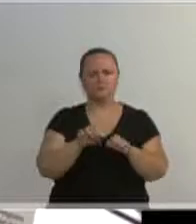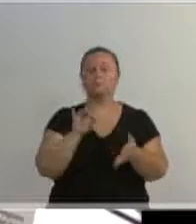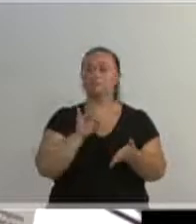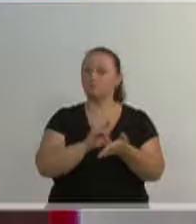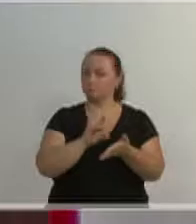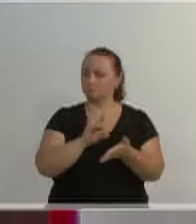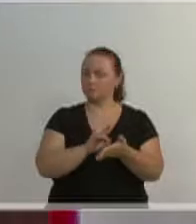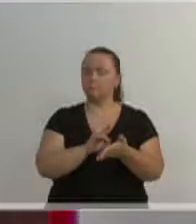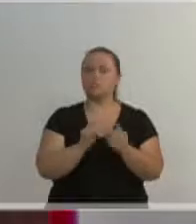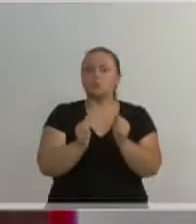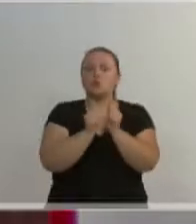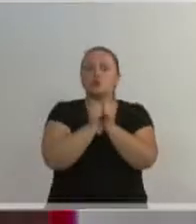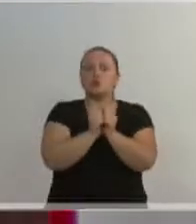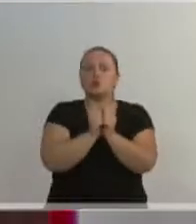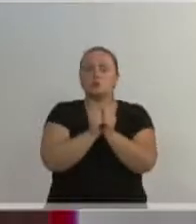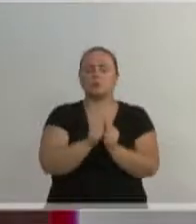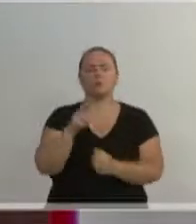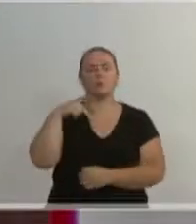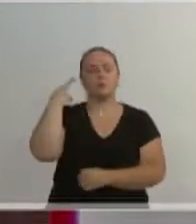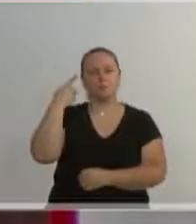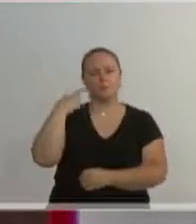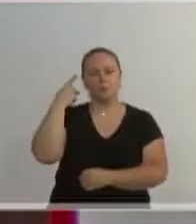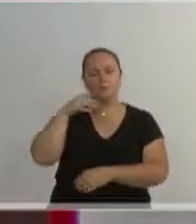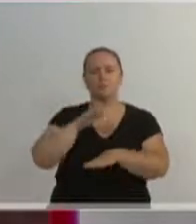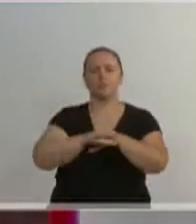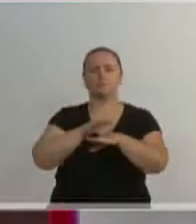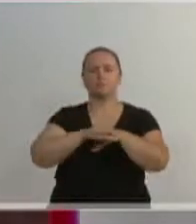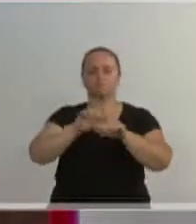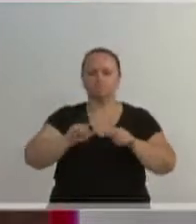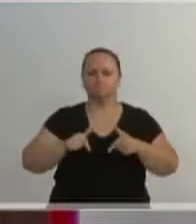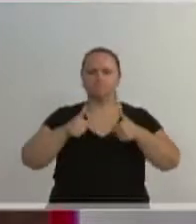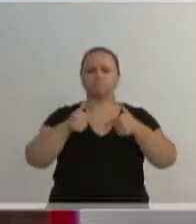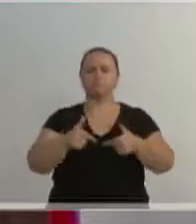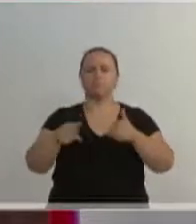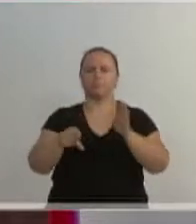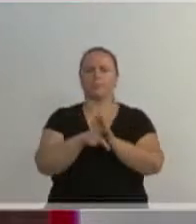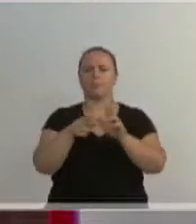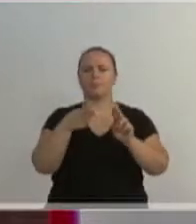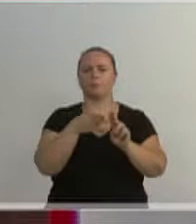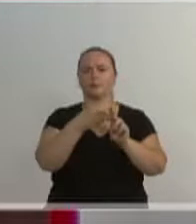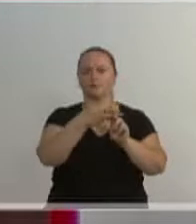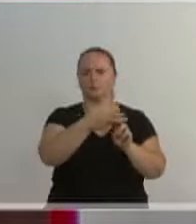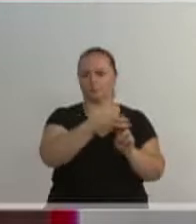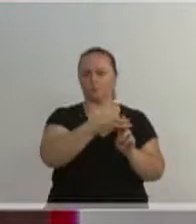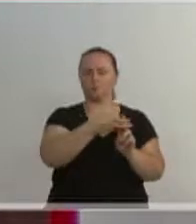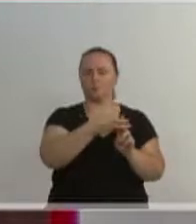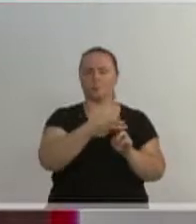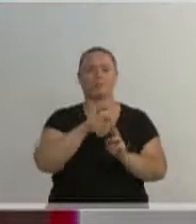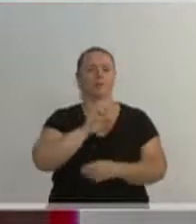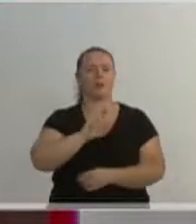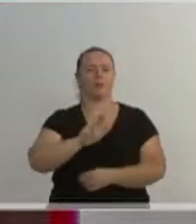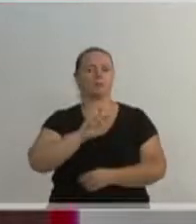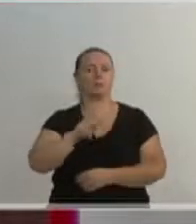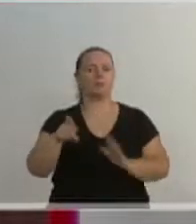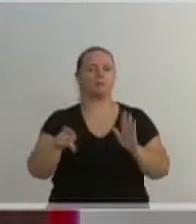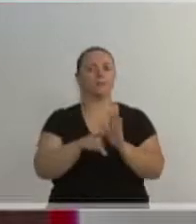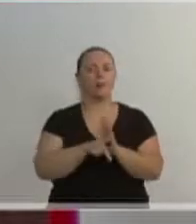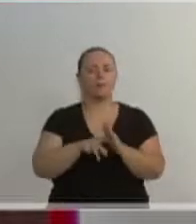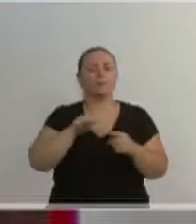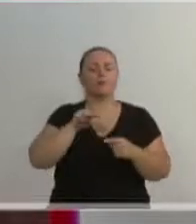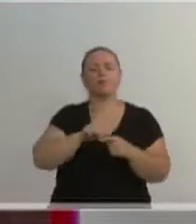faz parte das políticas de ação do sistema único de saúde ela não é uma política exclusivamente do